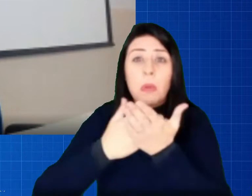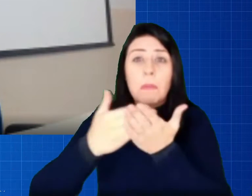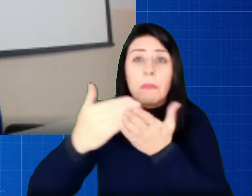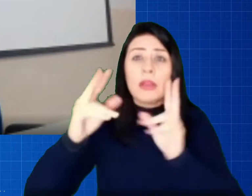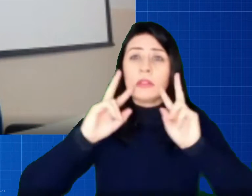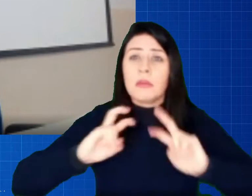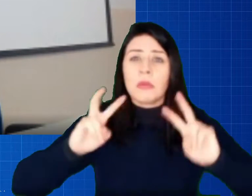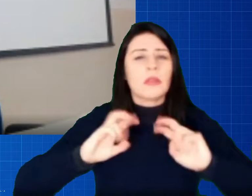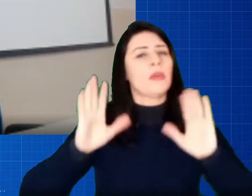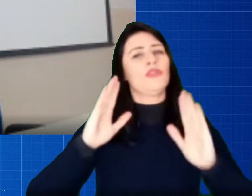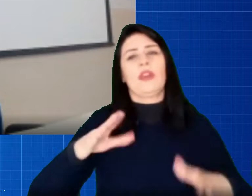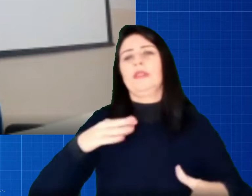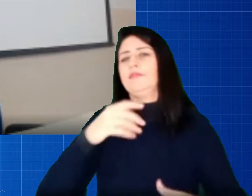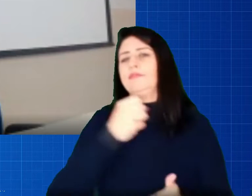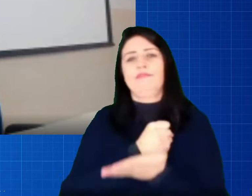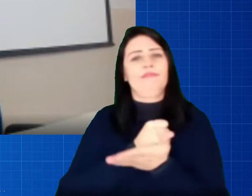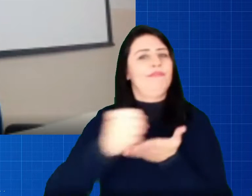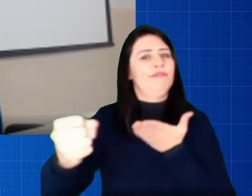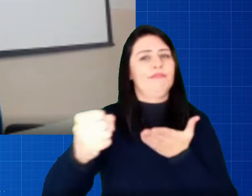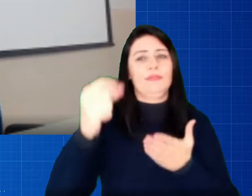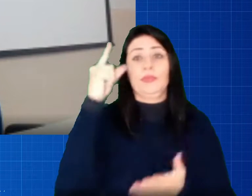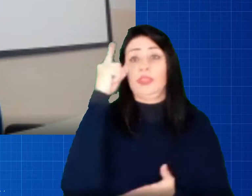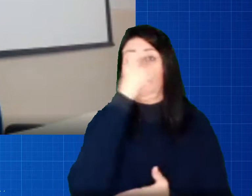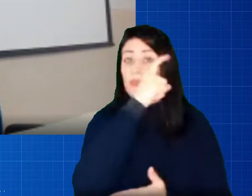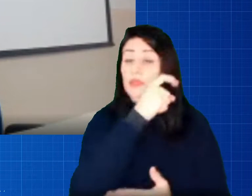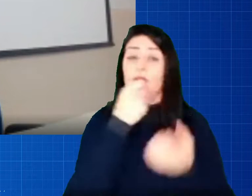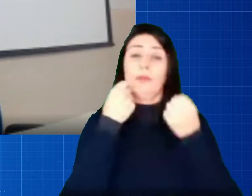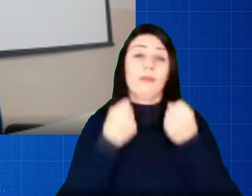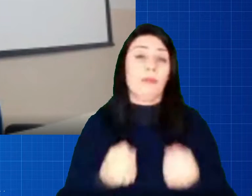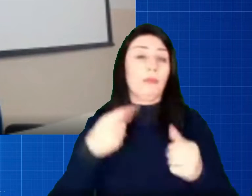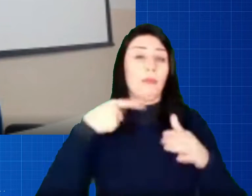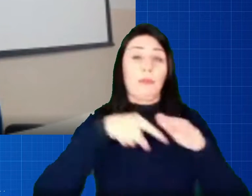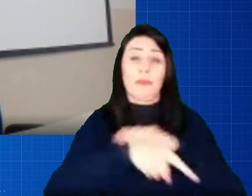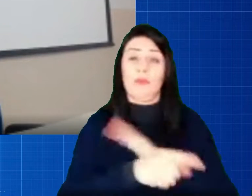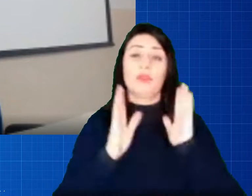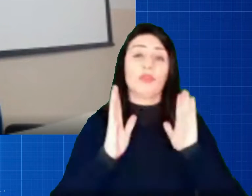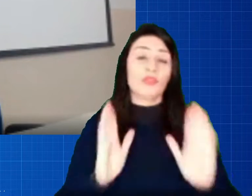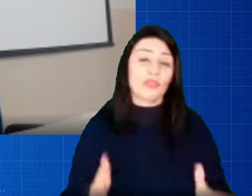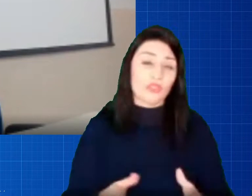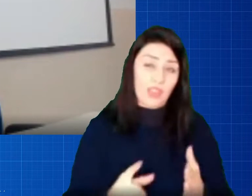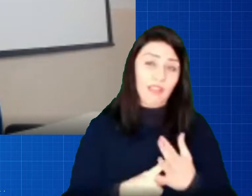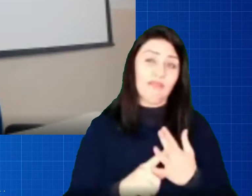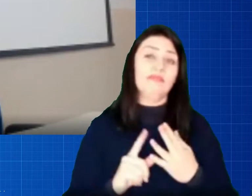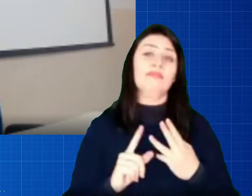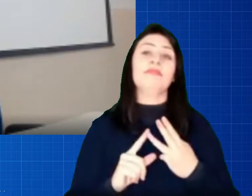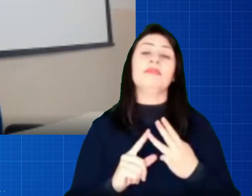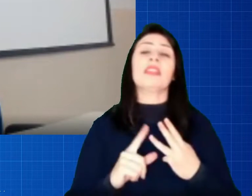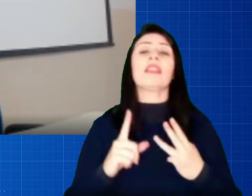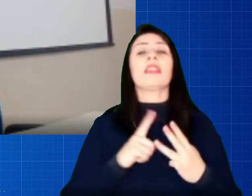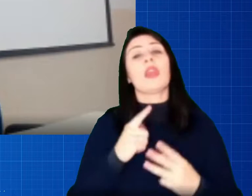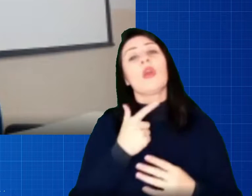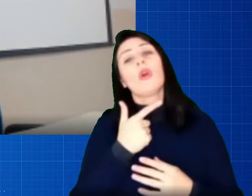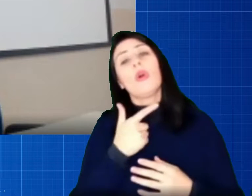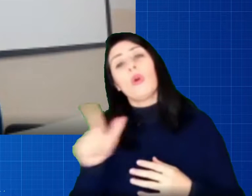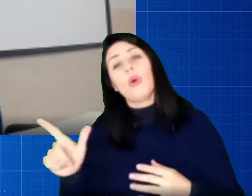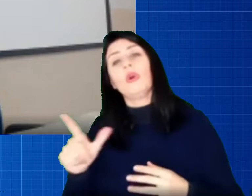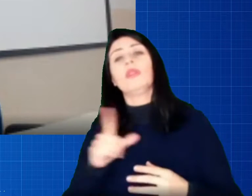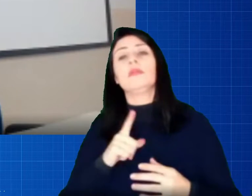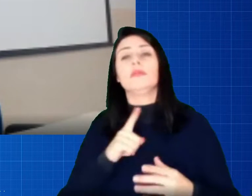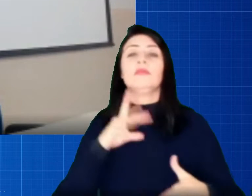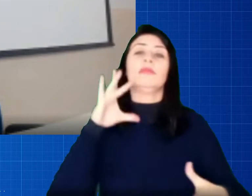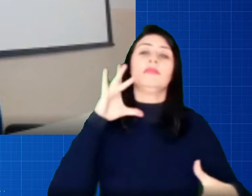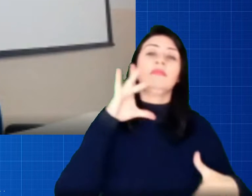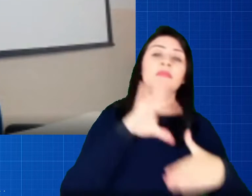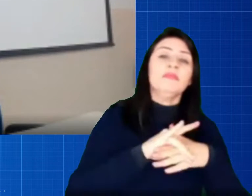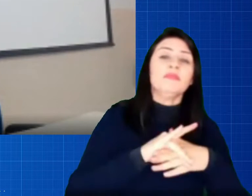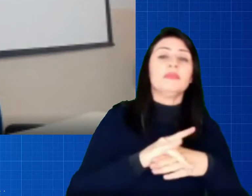hepático. O HIV, sem testagem, ele pode ficar em média de 5 a 8 anos sem aparecer em